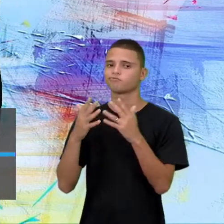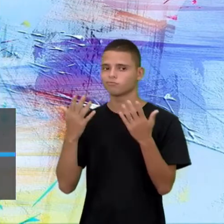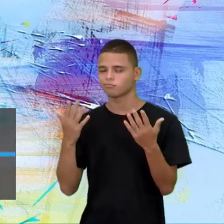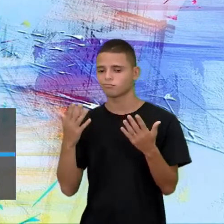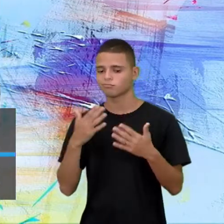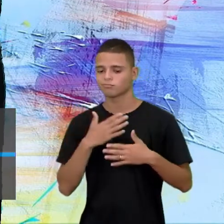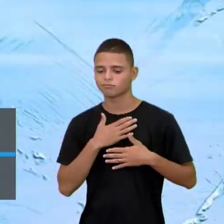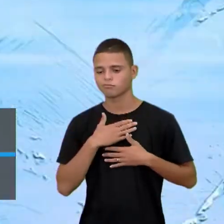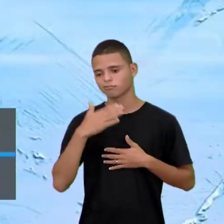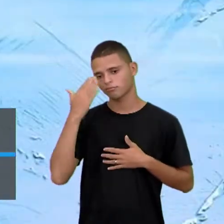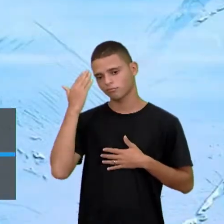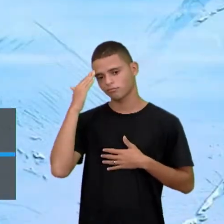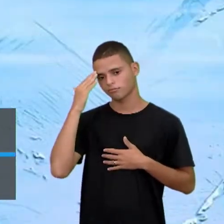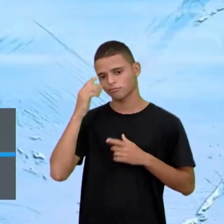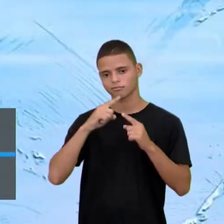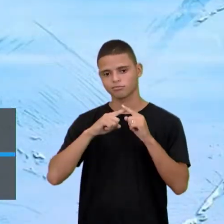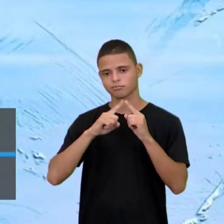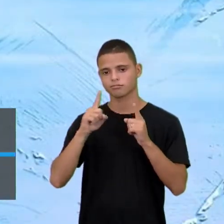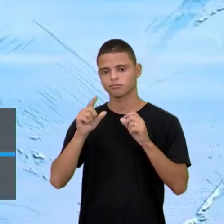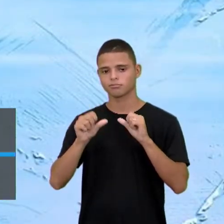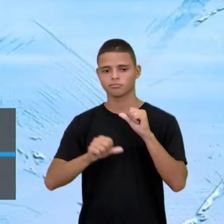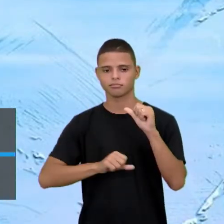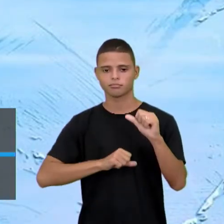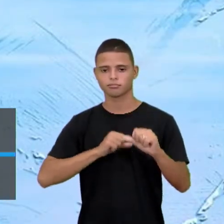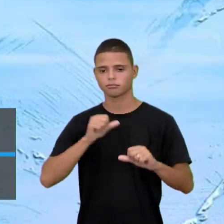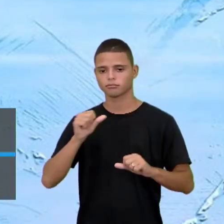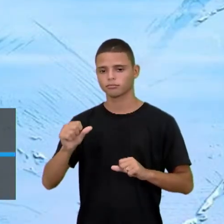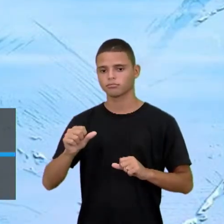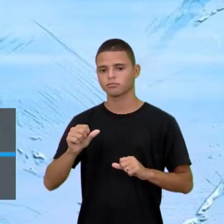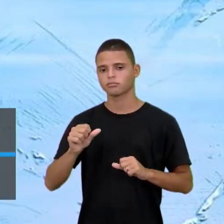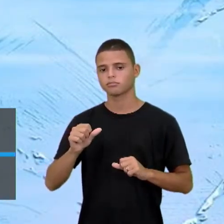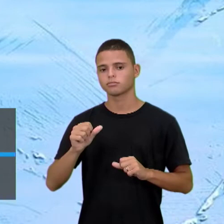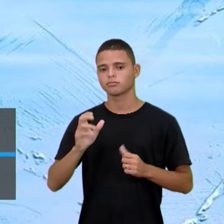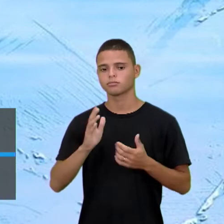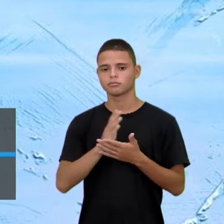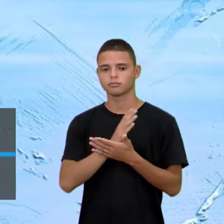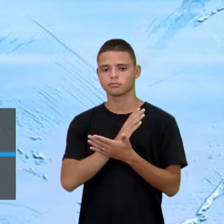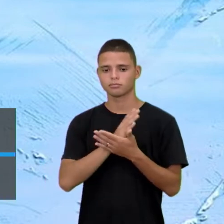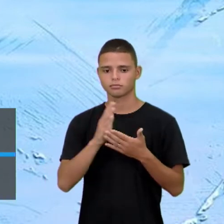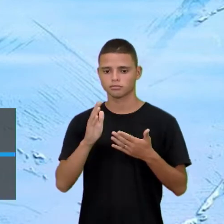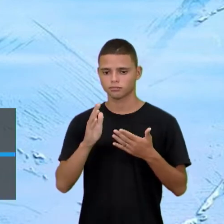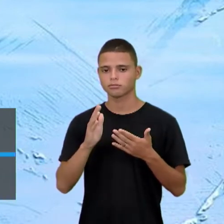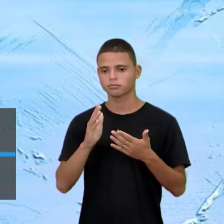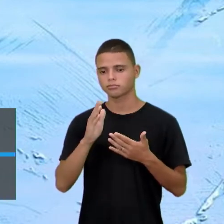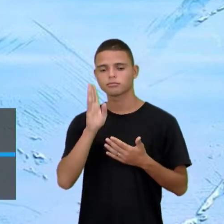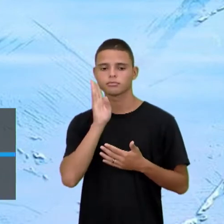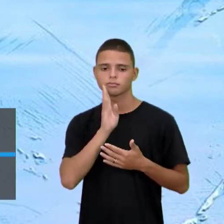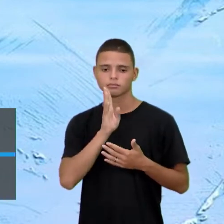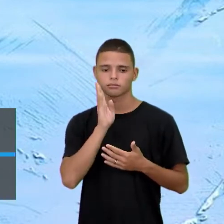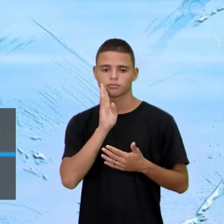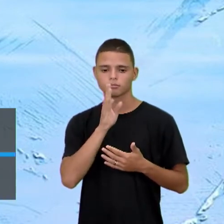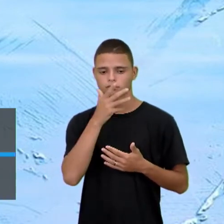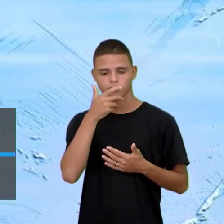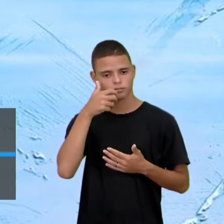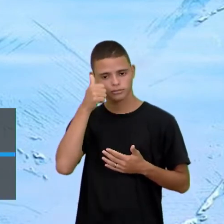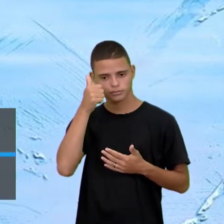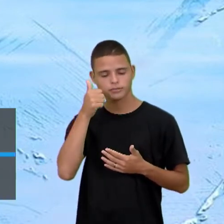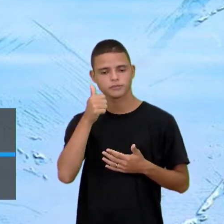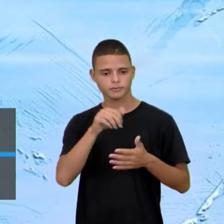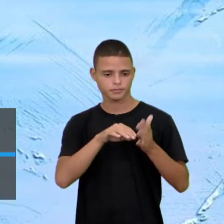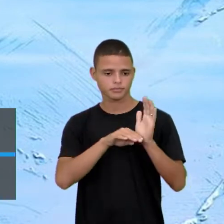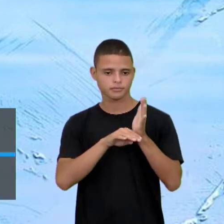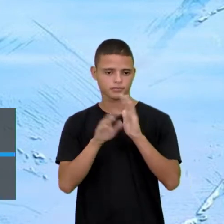Eu só mudei alguns termos para falar que o sujeito, o verbo, o complemento, eram os outros substantivos, né? Mas ficou bem bacana. Na verdade, o termo